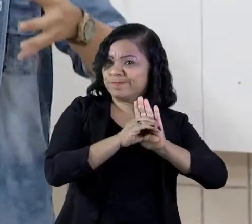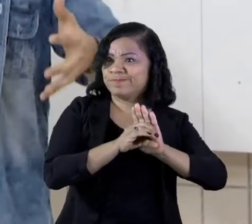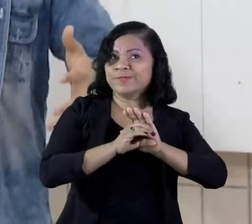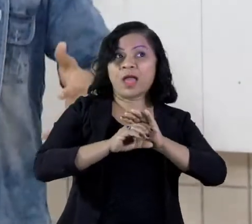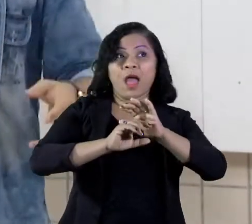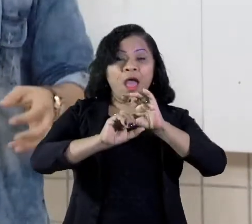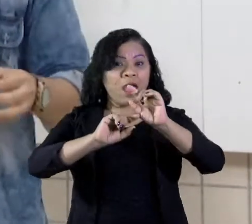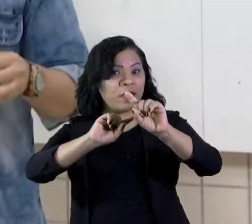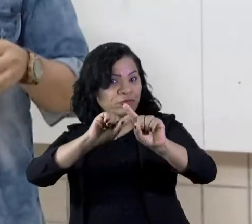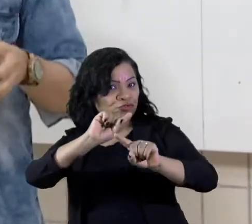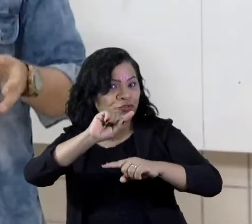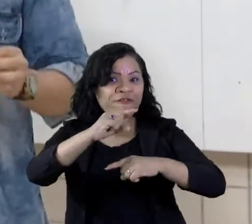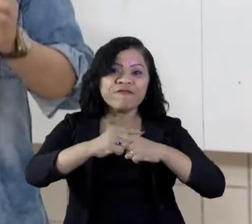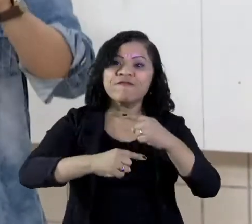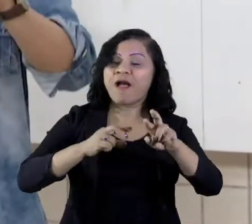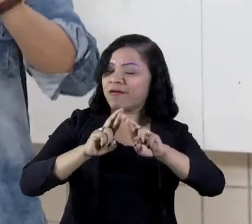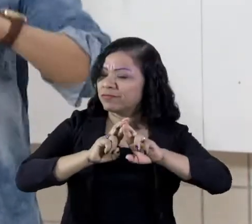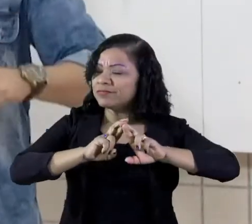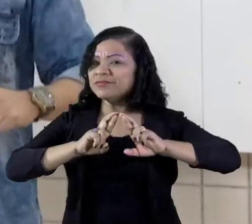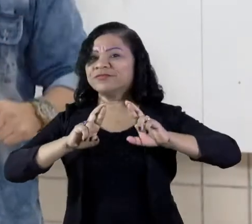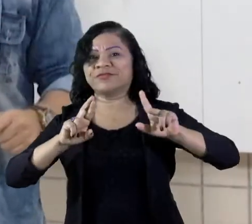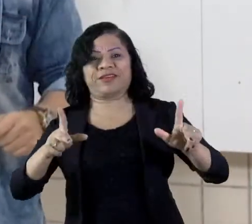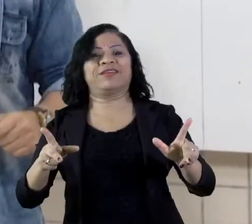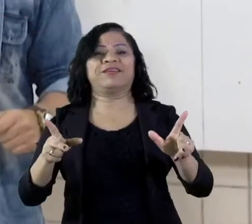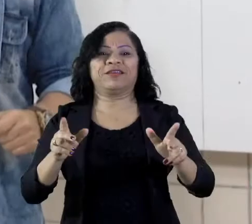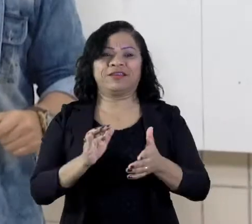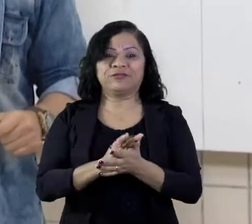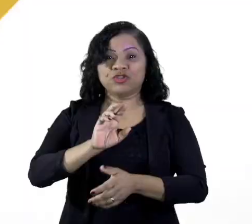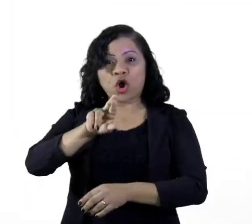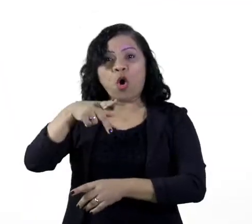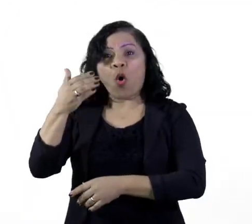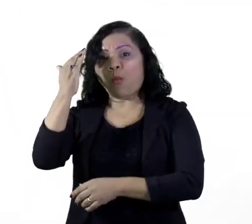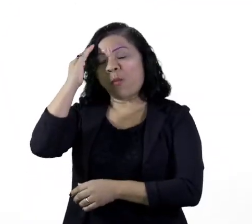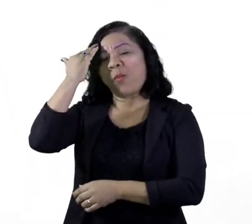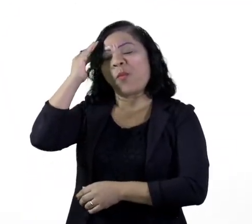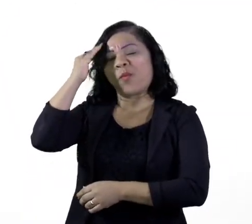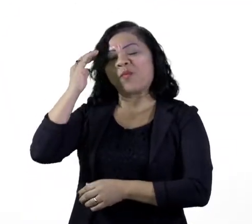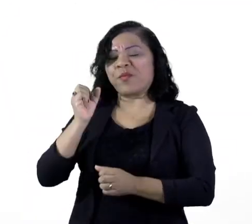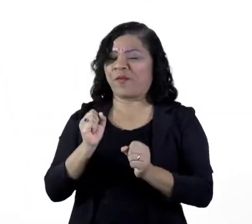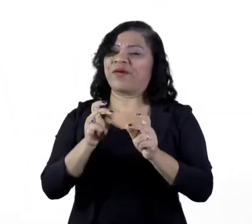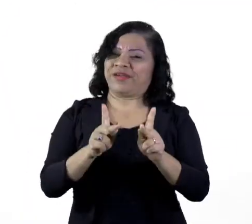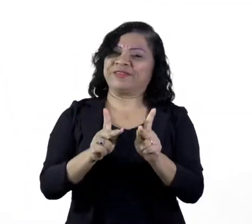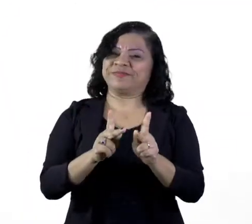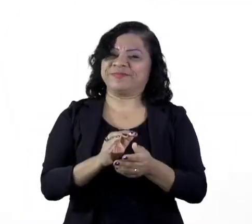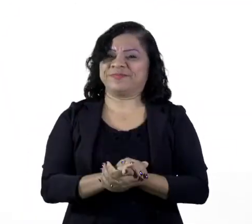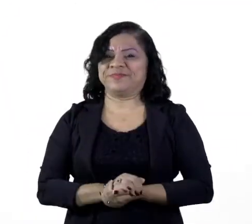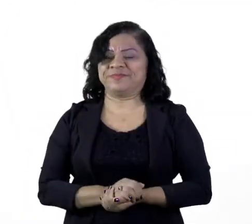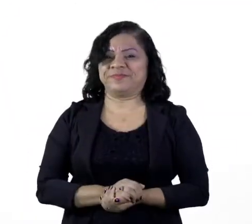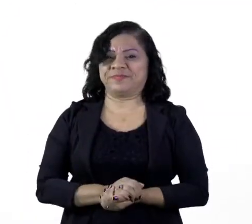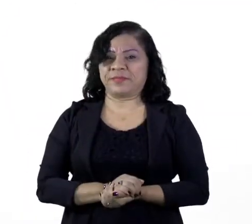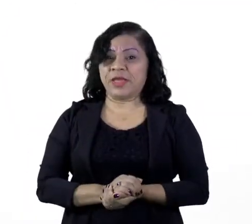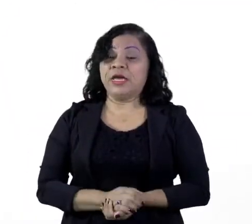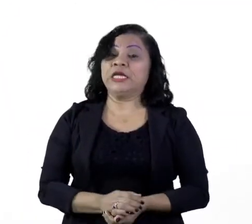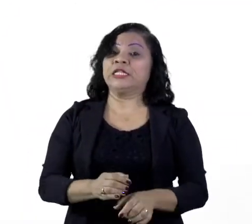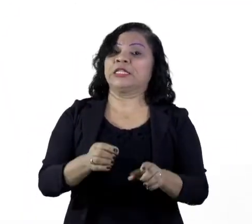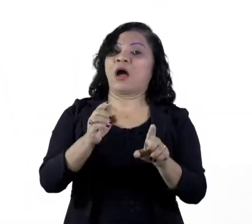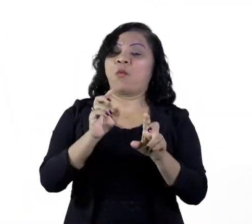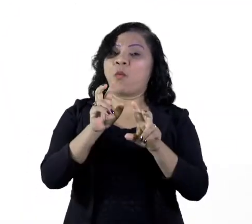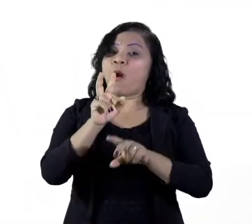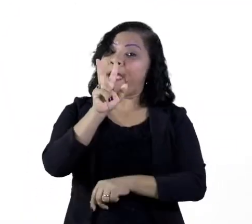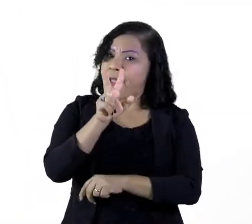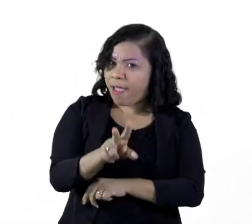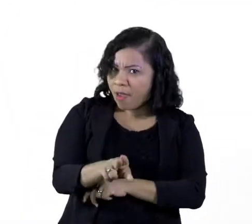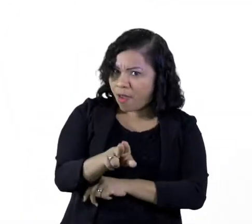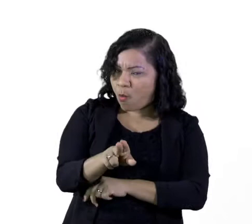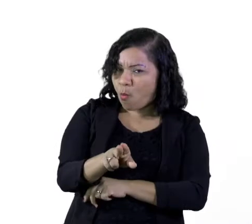outra conotação, que a gente precisa estar atento aos detalhes para que a gente possa compreender, beleza? Olha lá, igualdade na